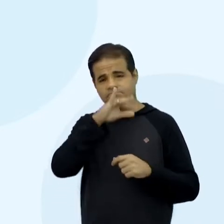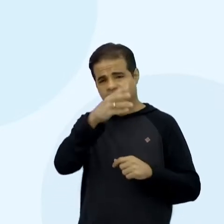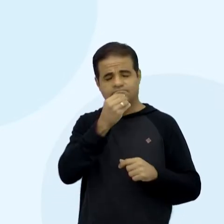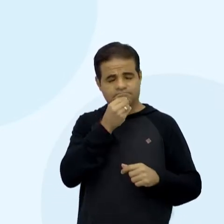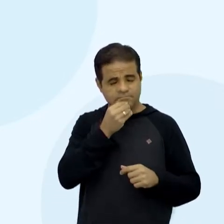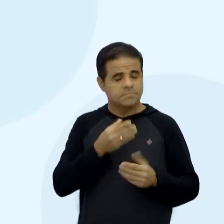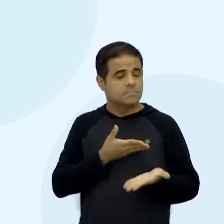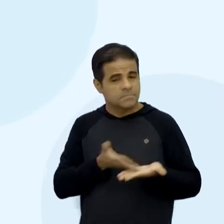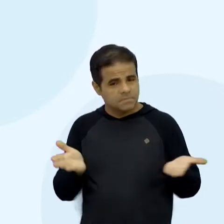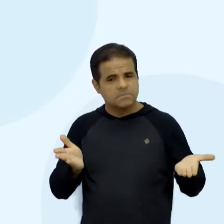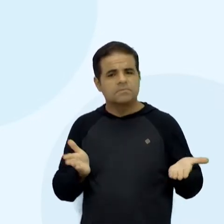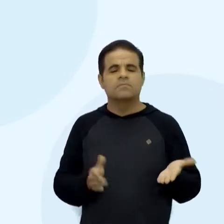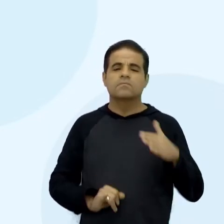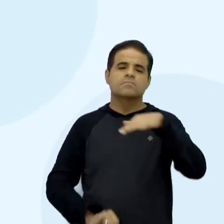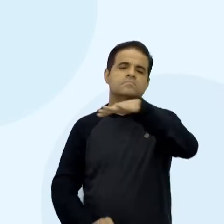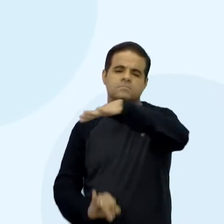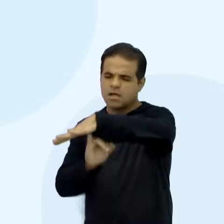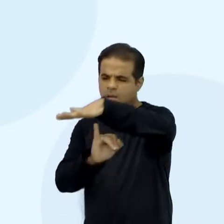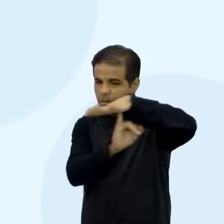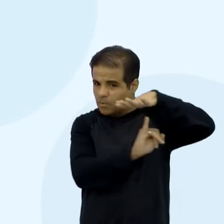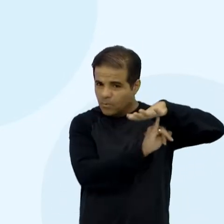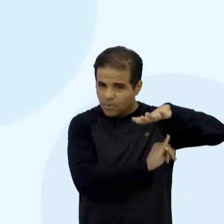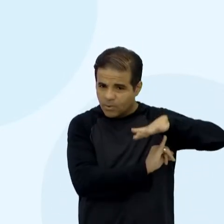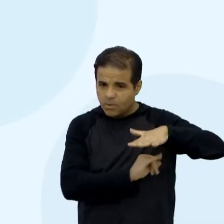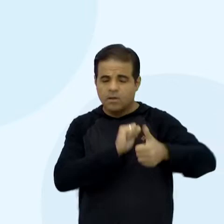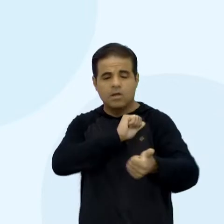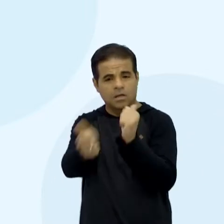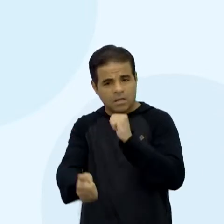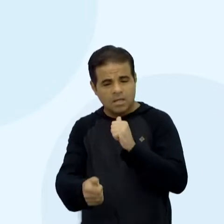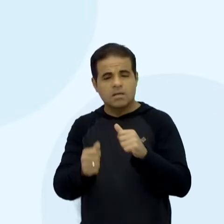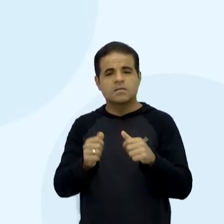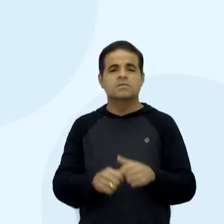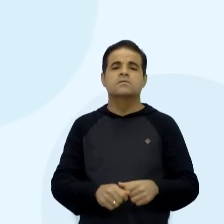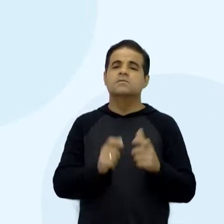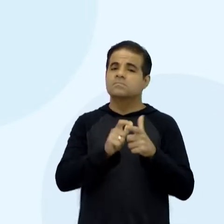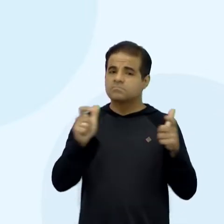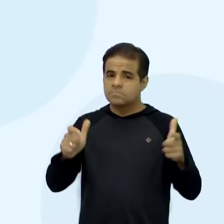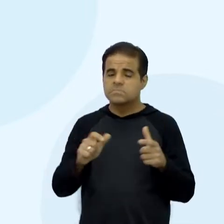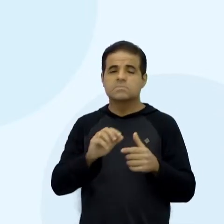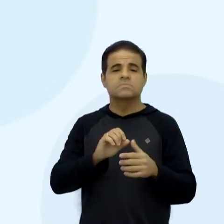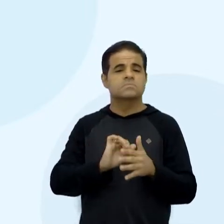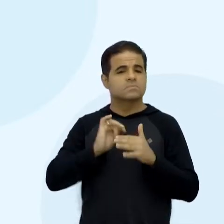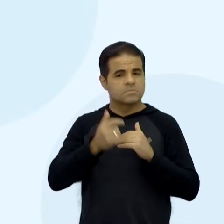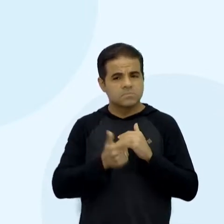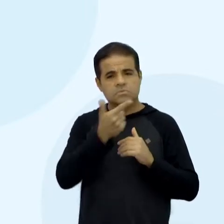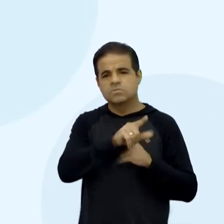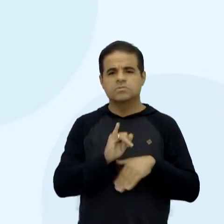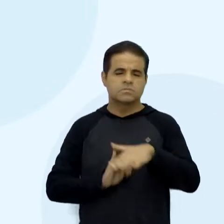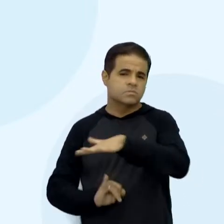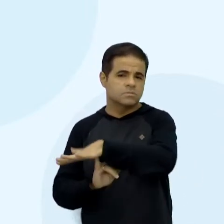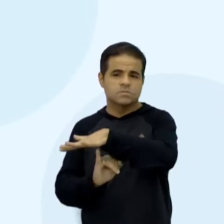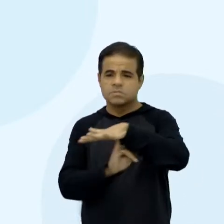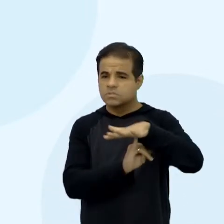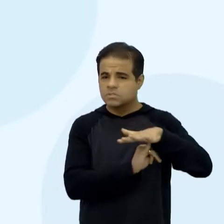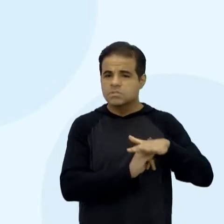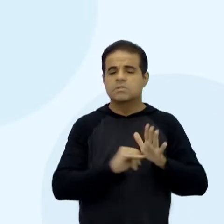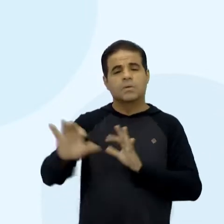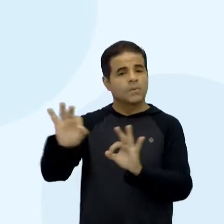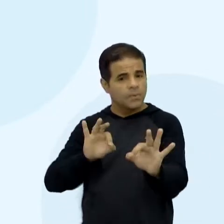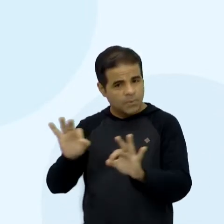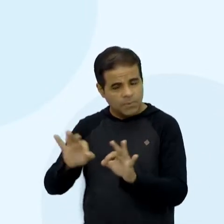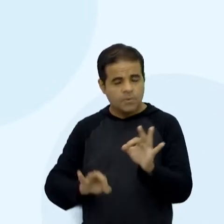também para que as instituições esportivas, a grande mídia e outras instituições que